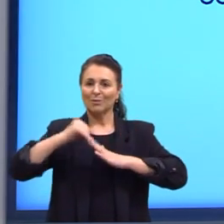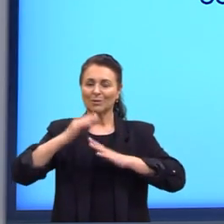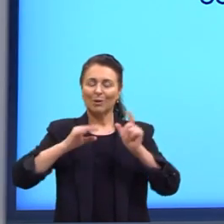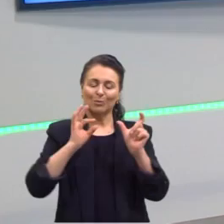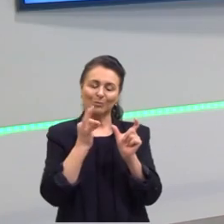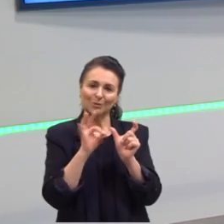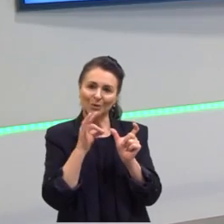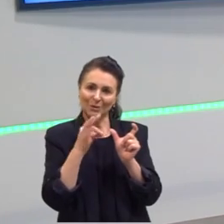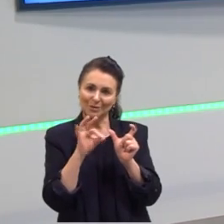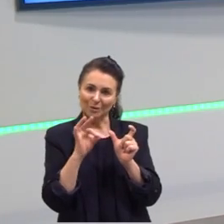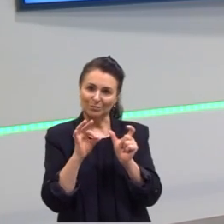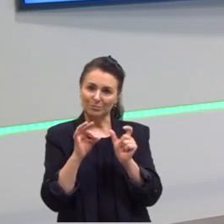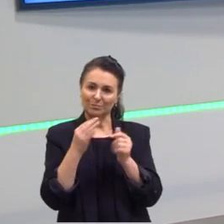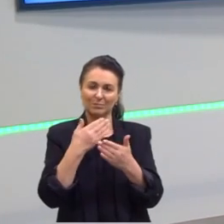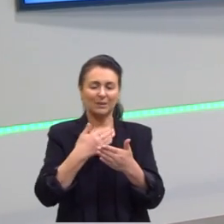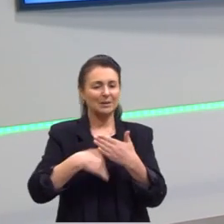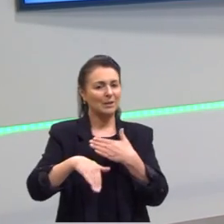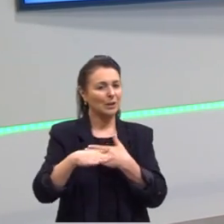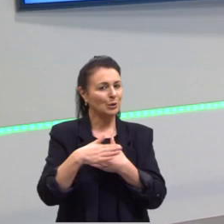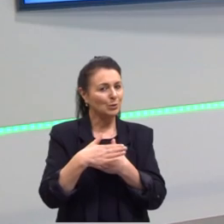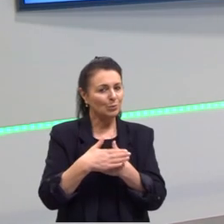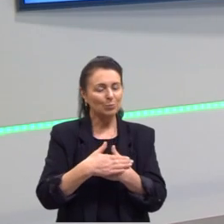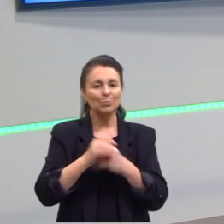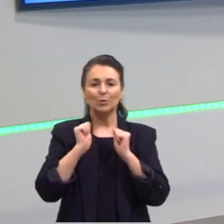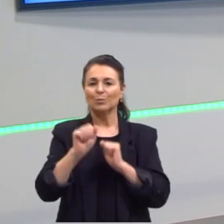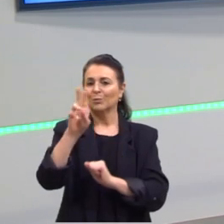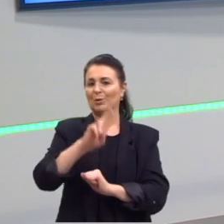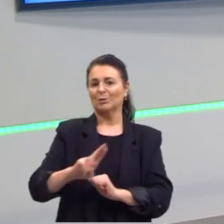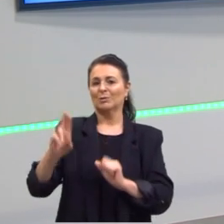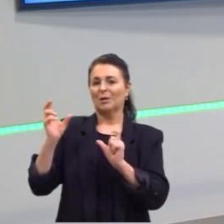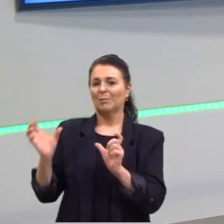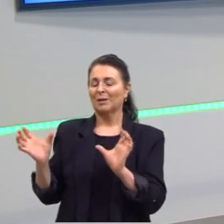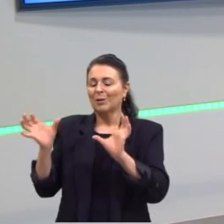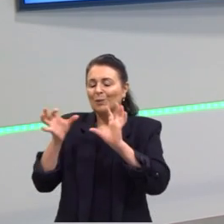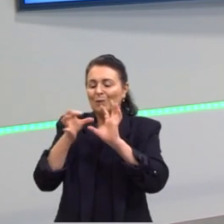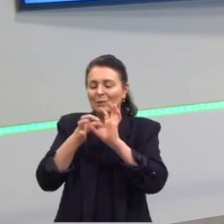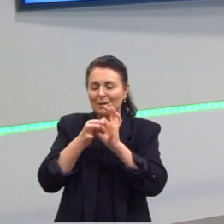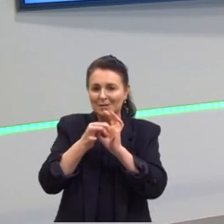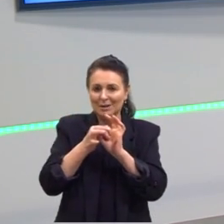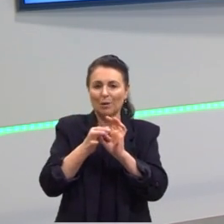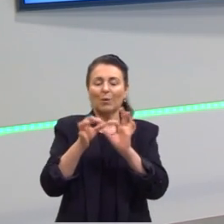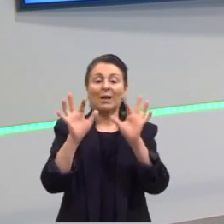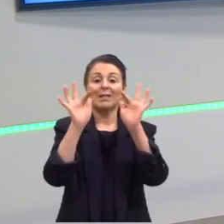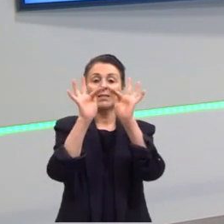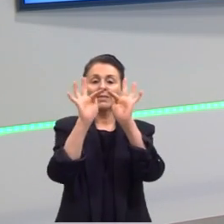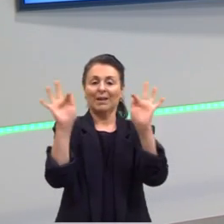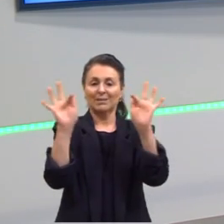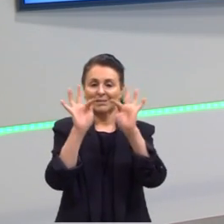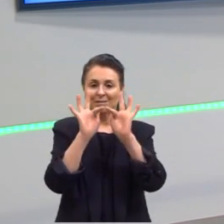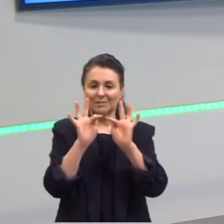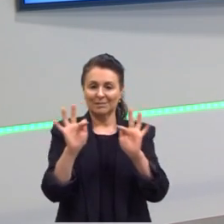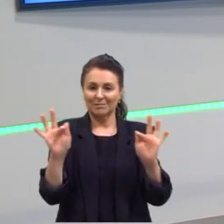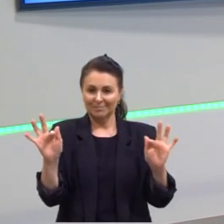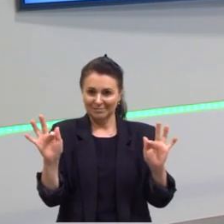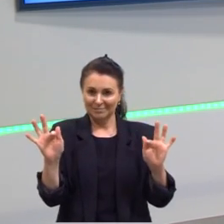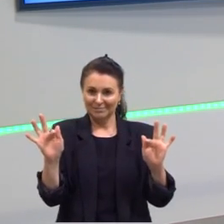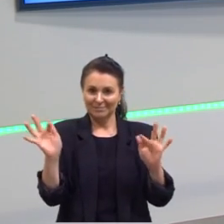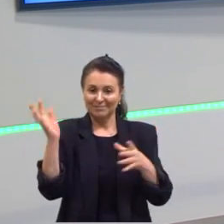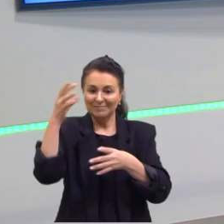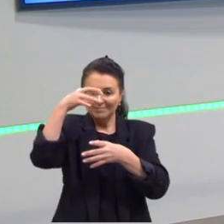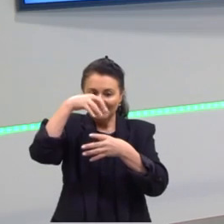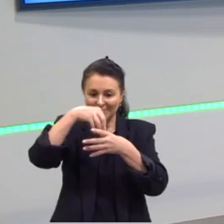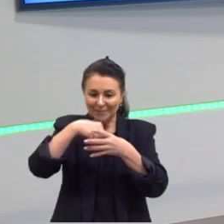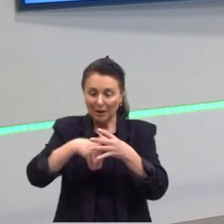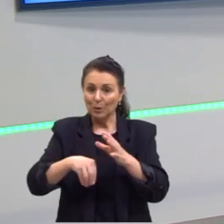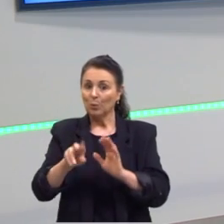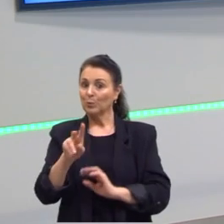tem tudo que a gente pode usar para dar conexão nas nossas frases na entre as nossas frases para que o nosso